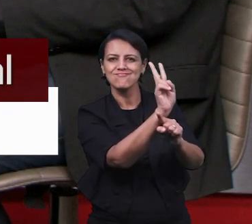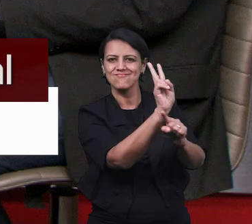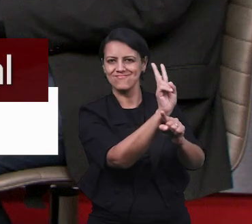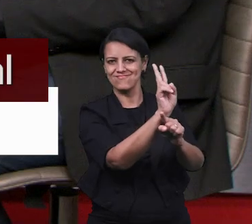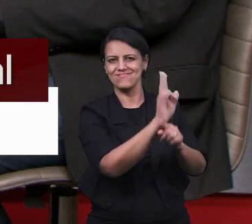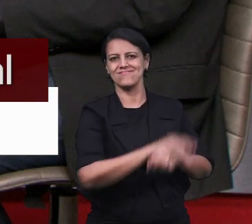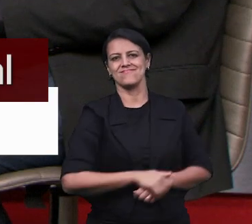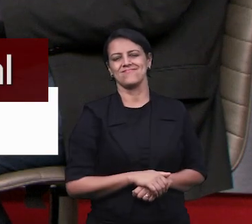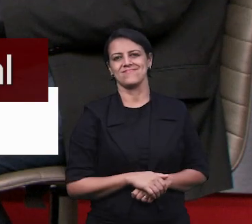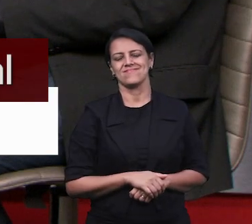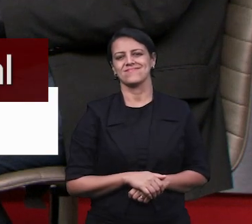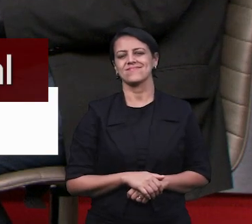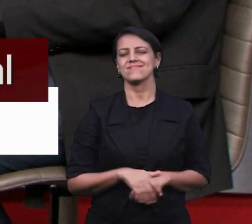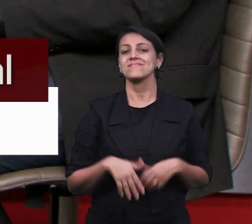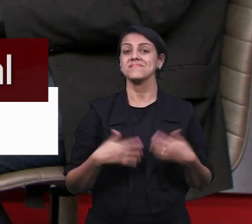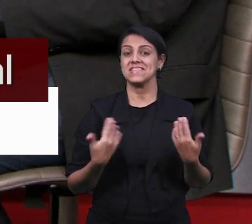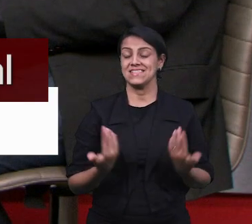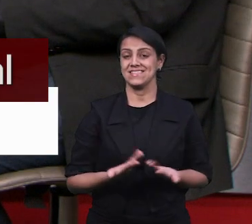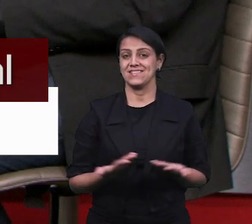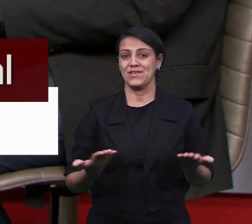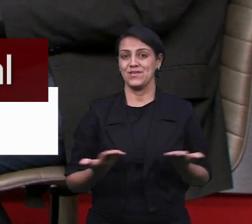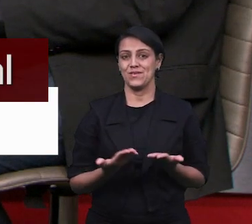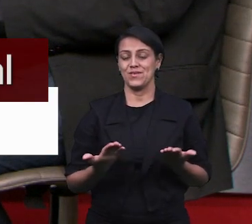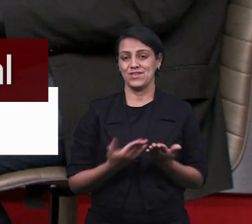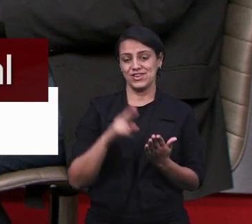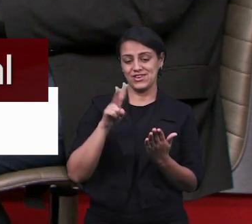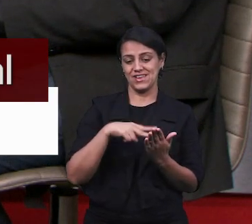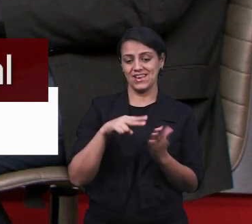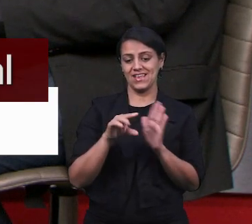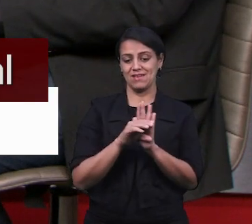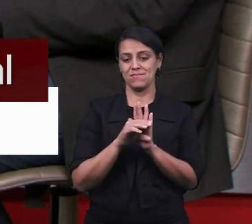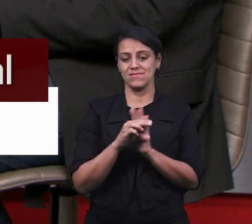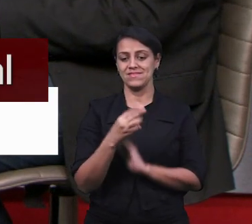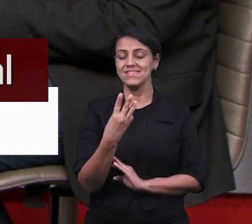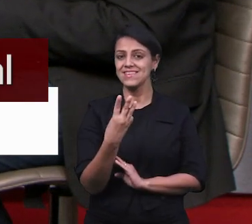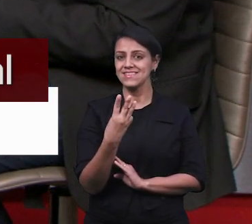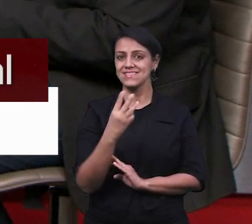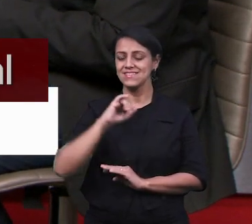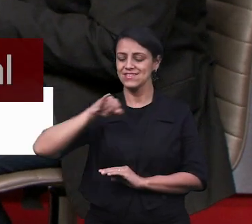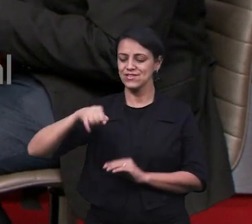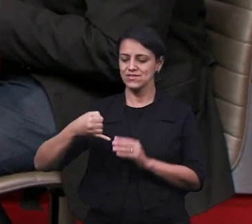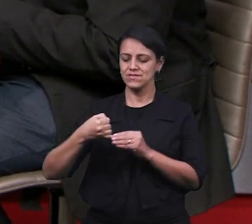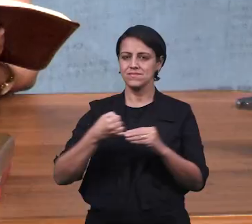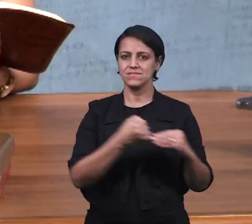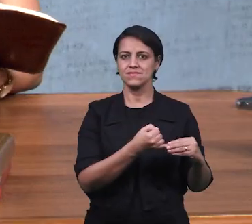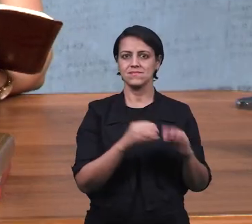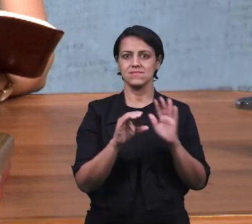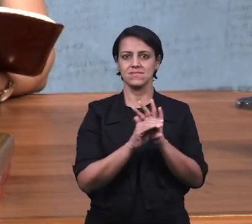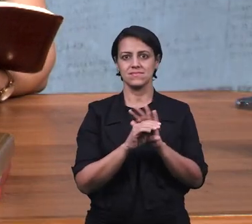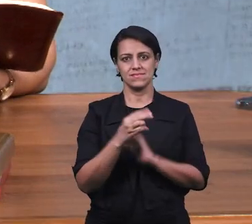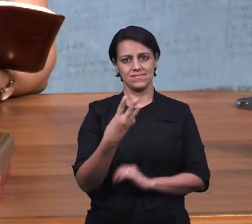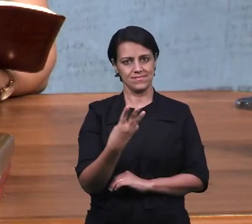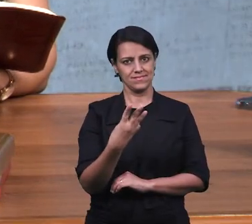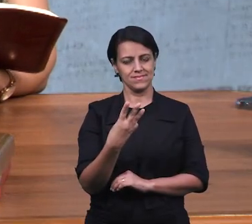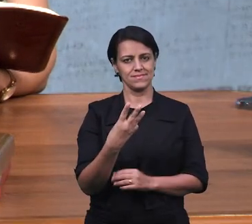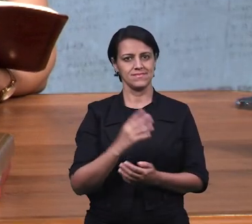seriam salvos. Então, hoje nós vamos ler o capítulo 3, Josué capítulo 3.